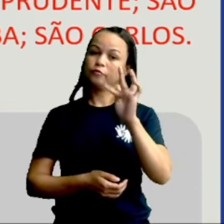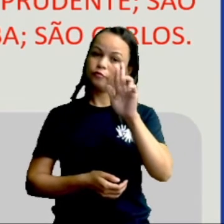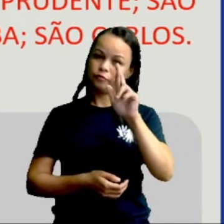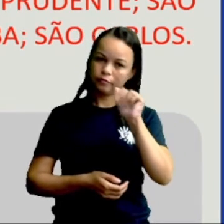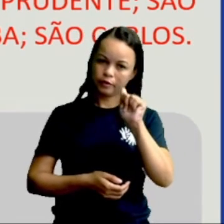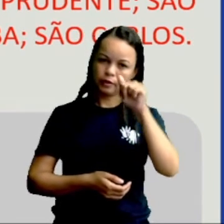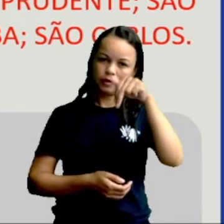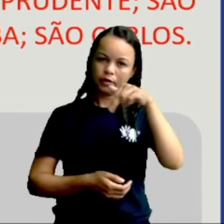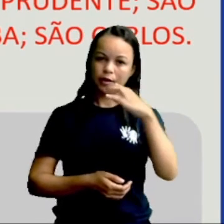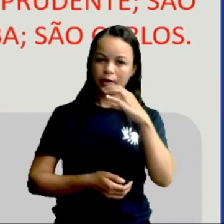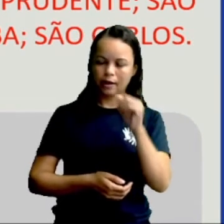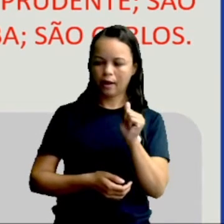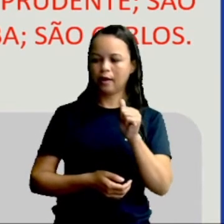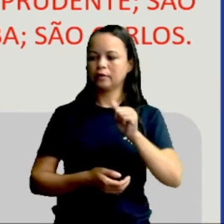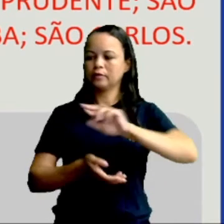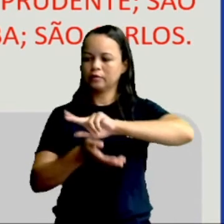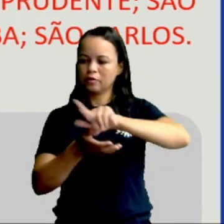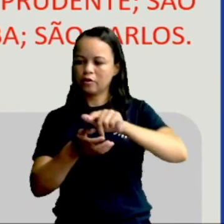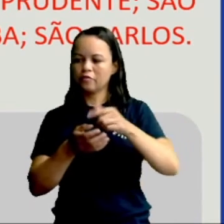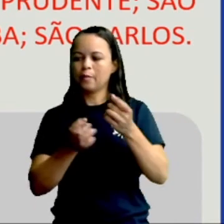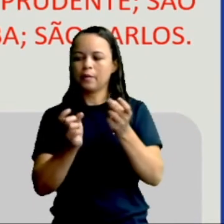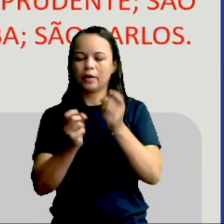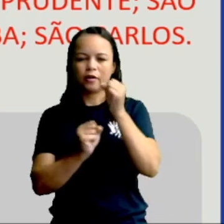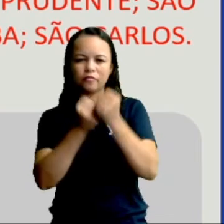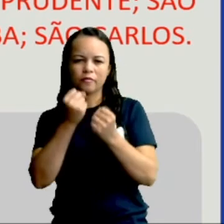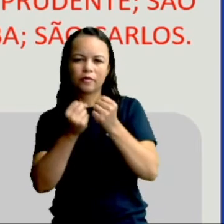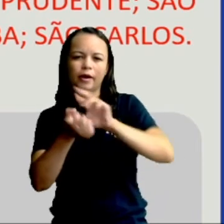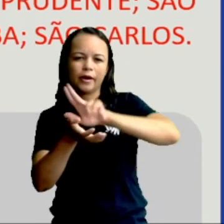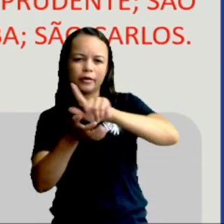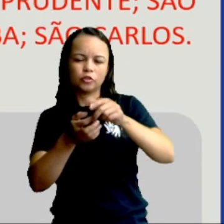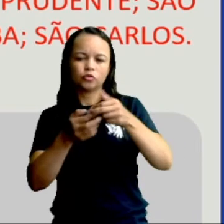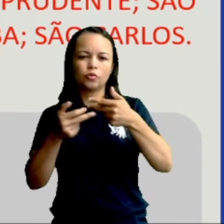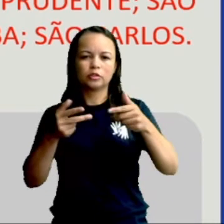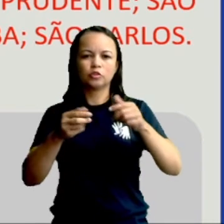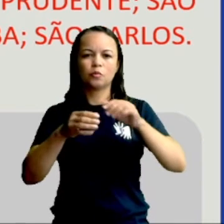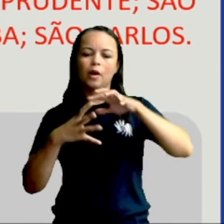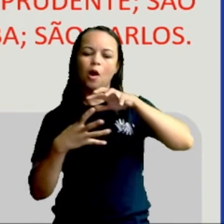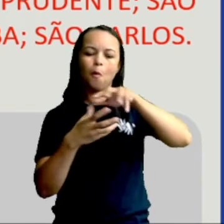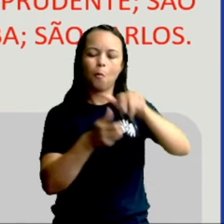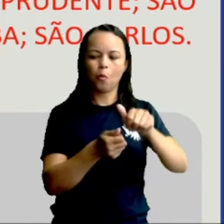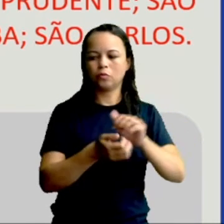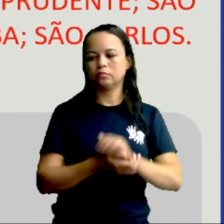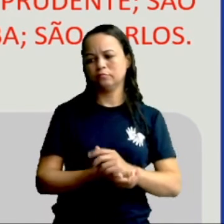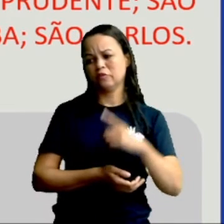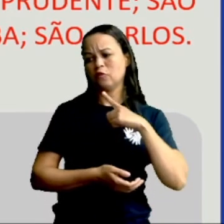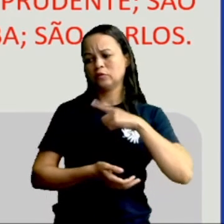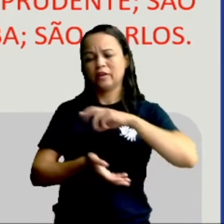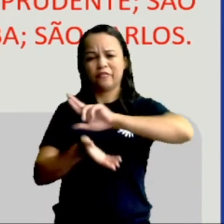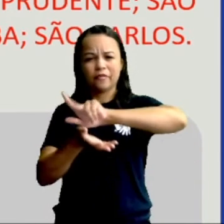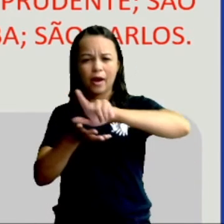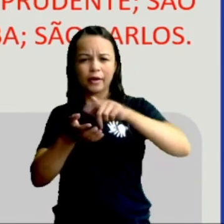aí eu vou ter outras cidades também importantes, como Barueri, Presidente Prudente, São José